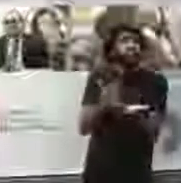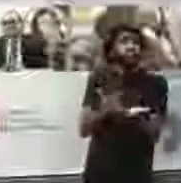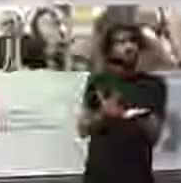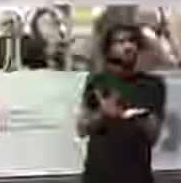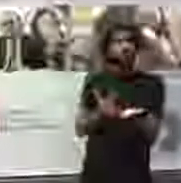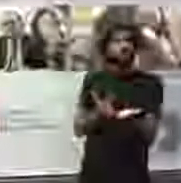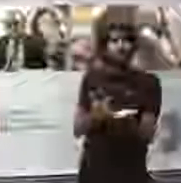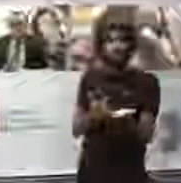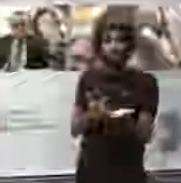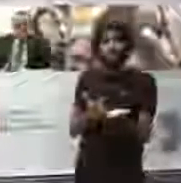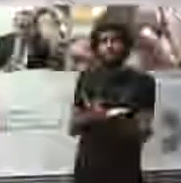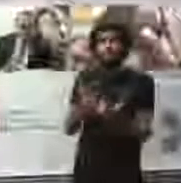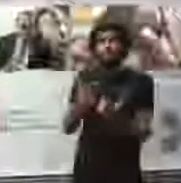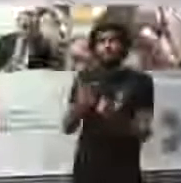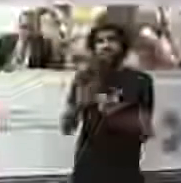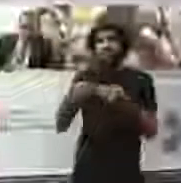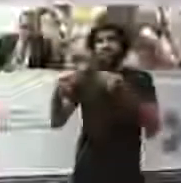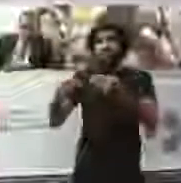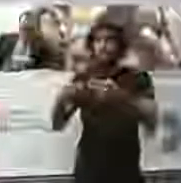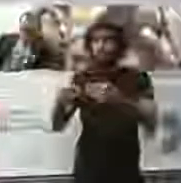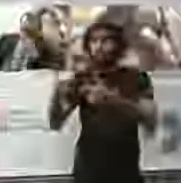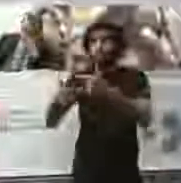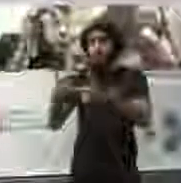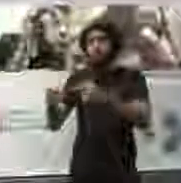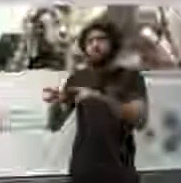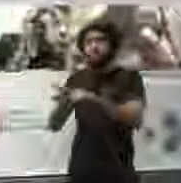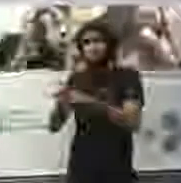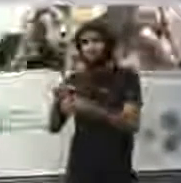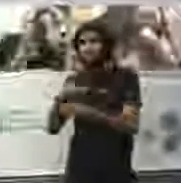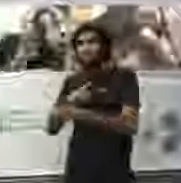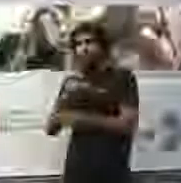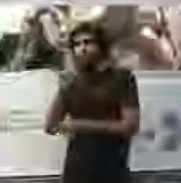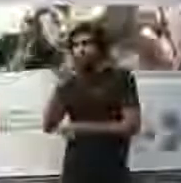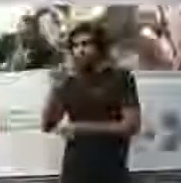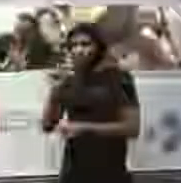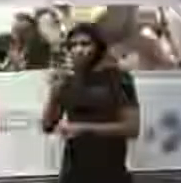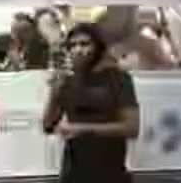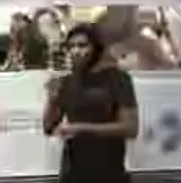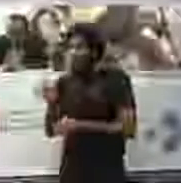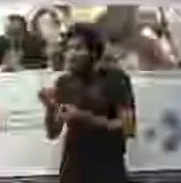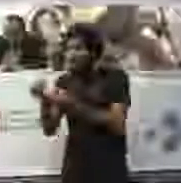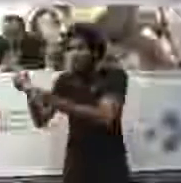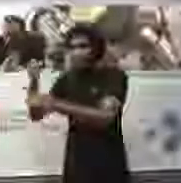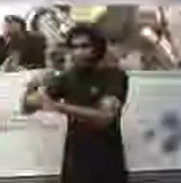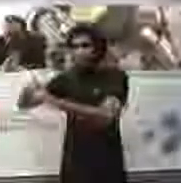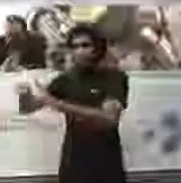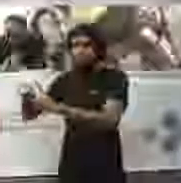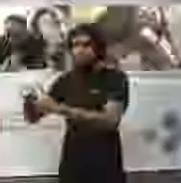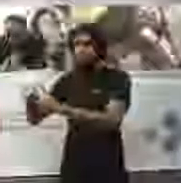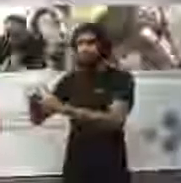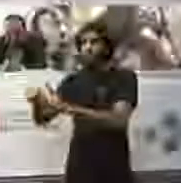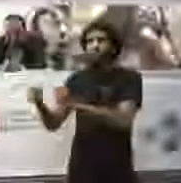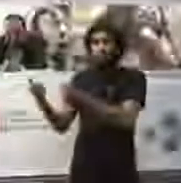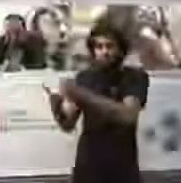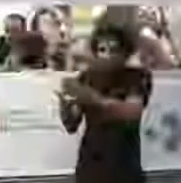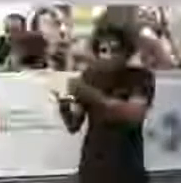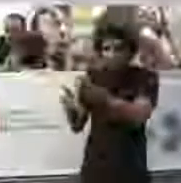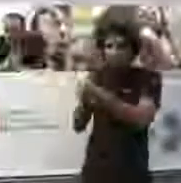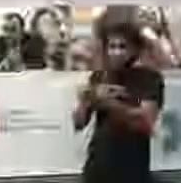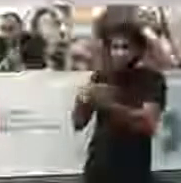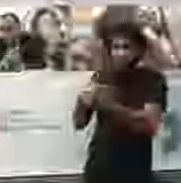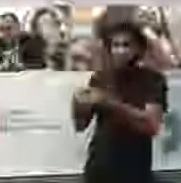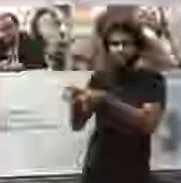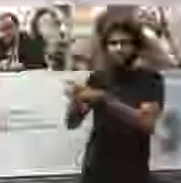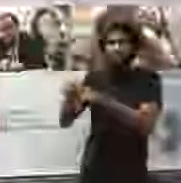lado do ministério do trabalho que também é prover condições saúde e condições de trabalho